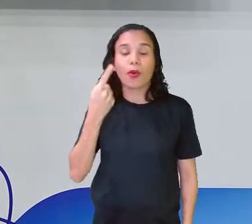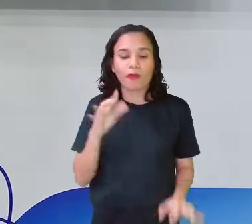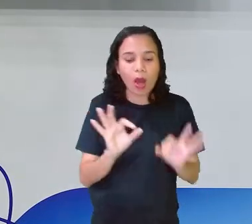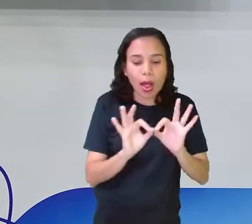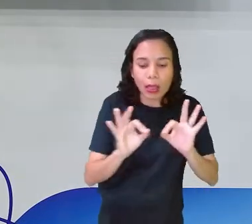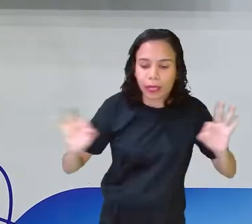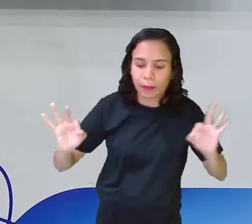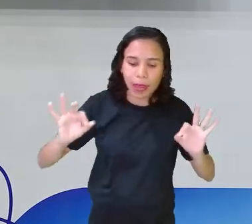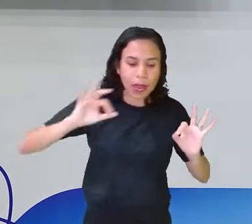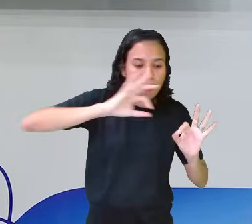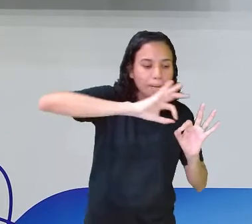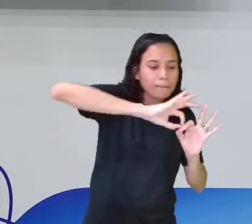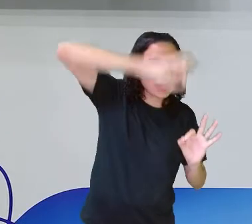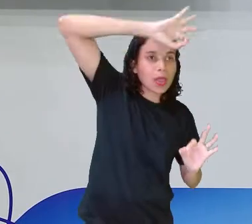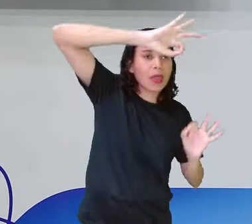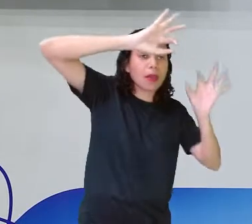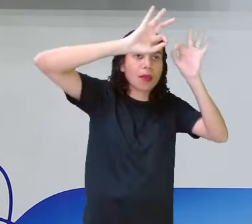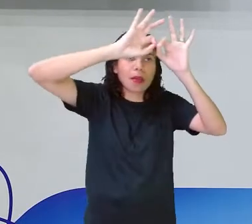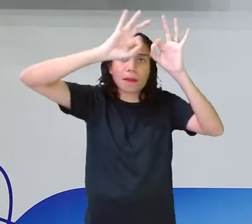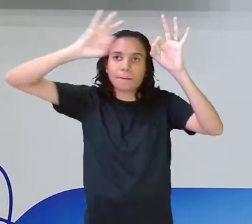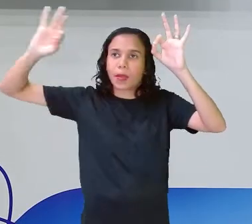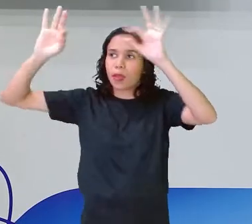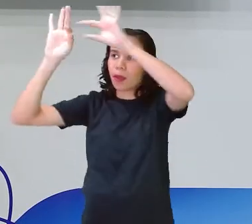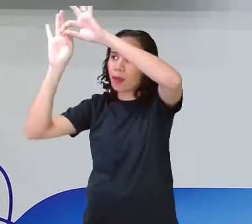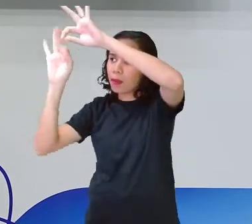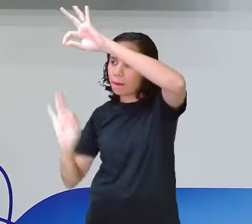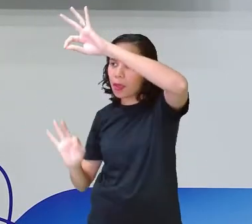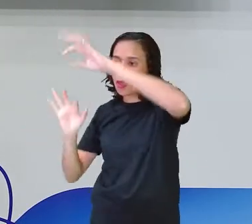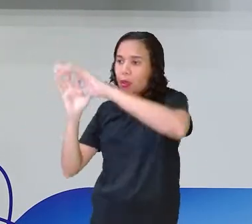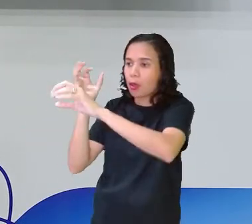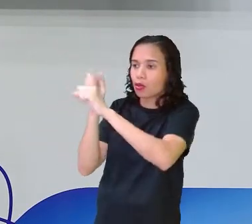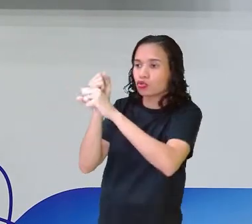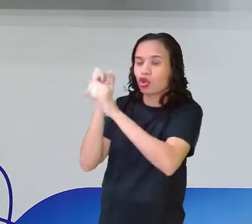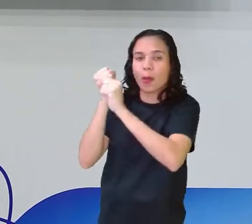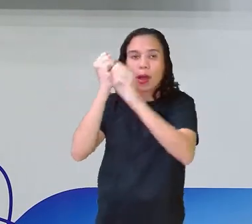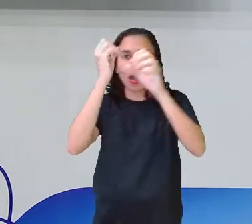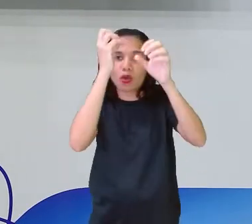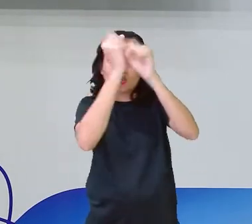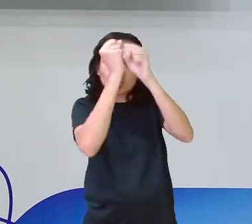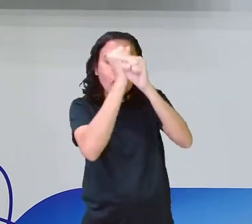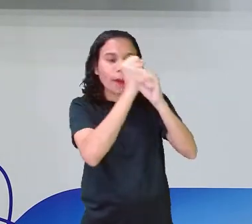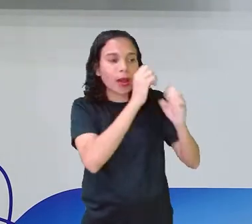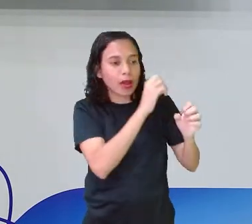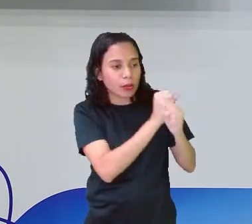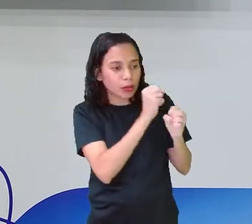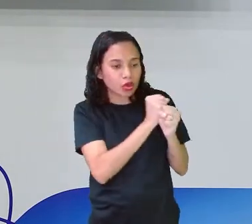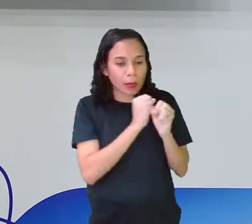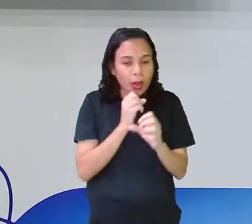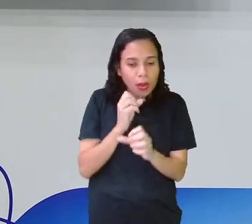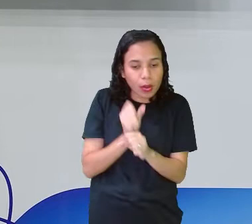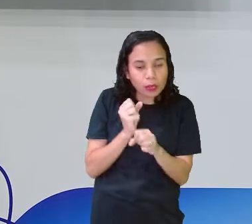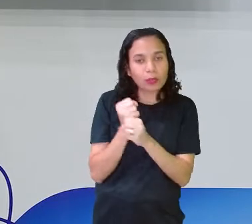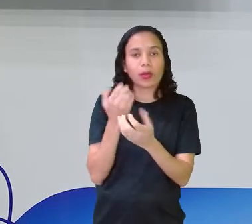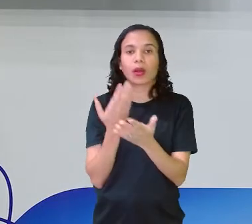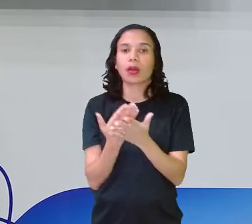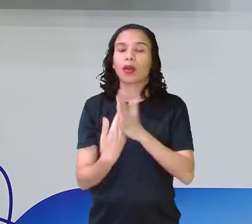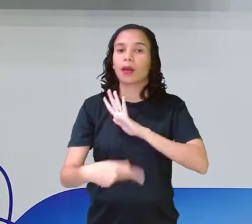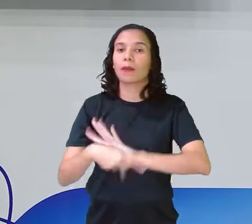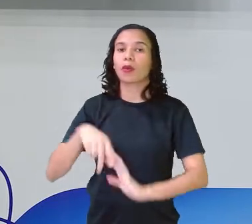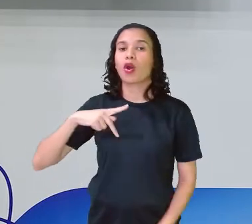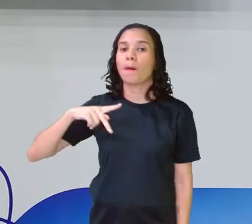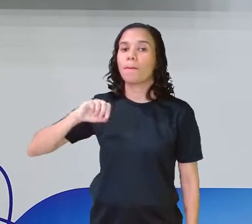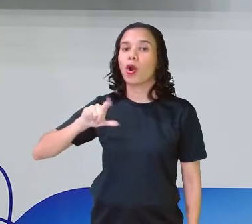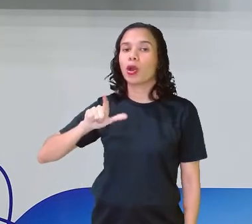medir a partir dos lados. A soma desses lados, lembra da nossa aula de polígonos,